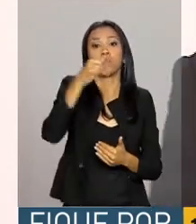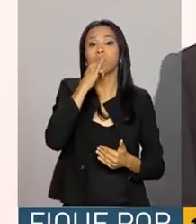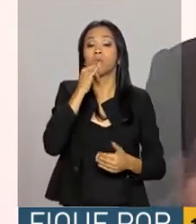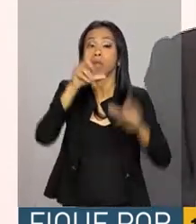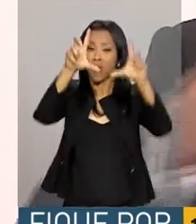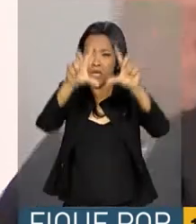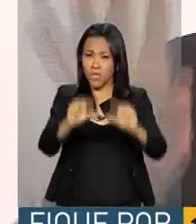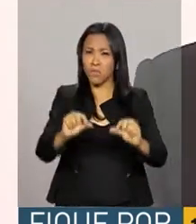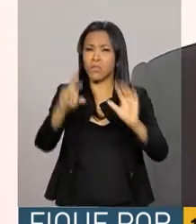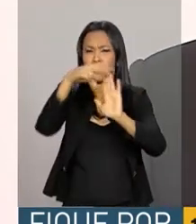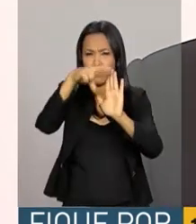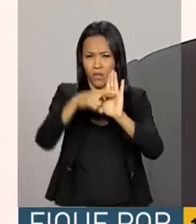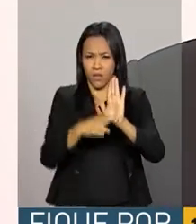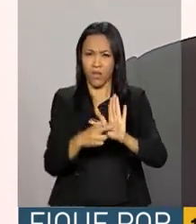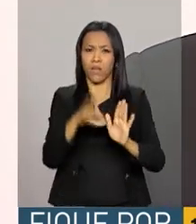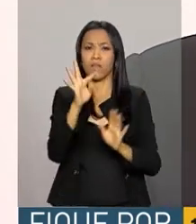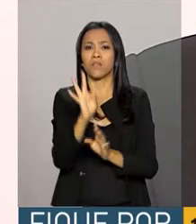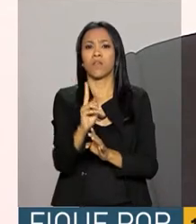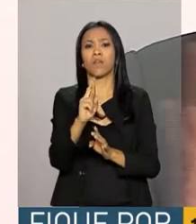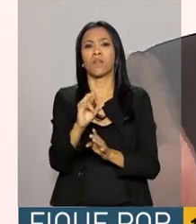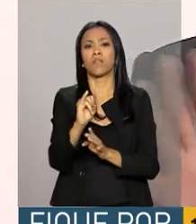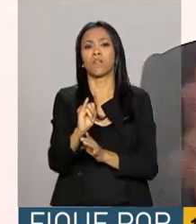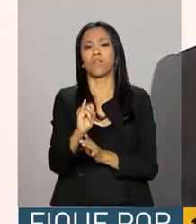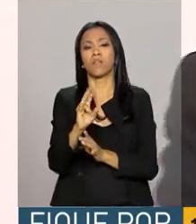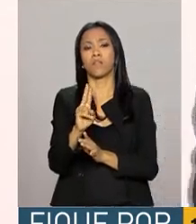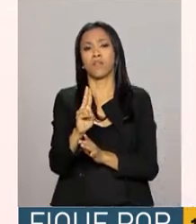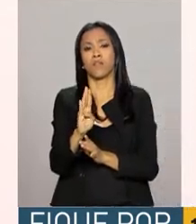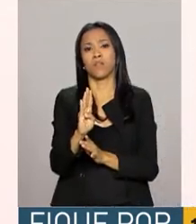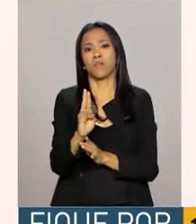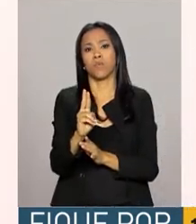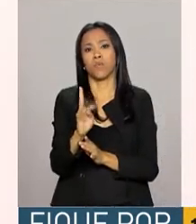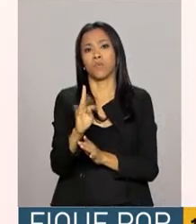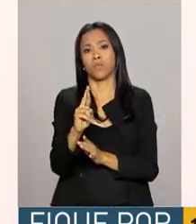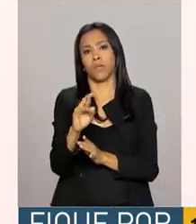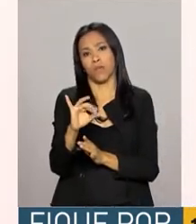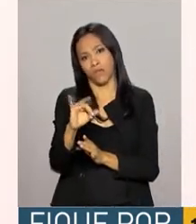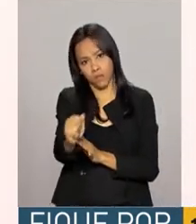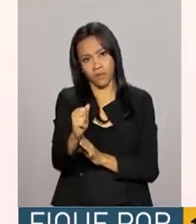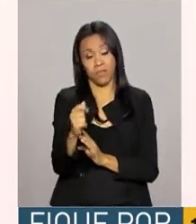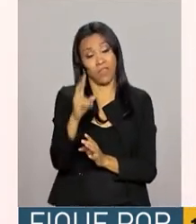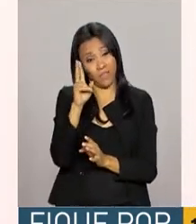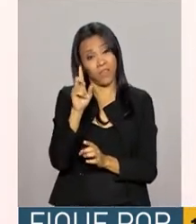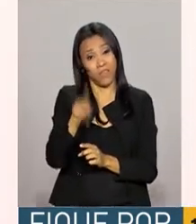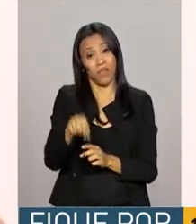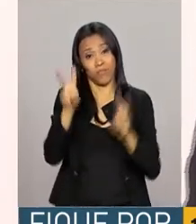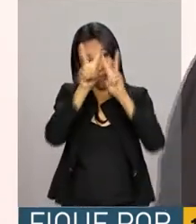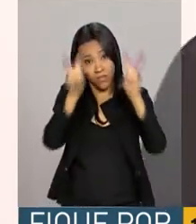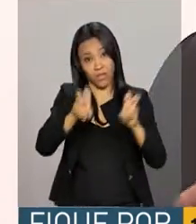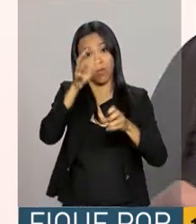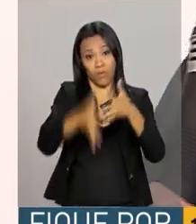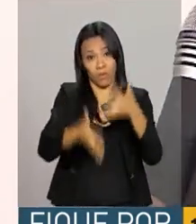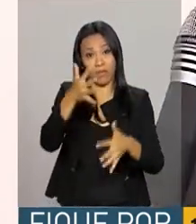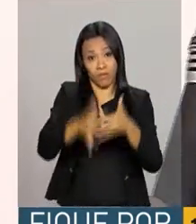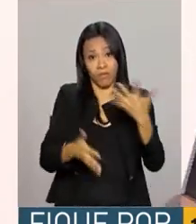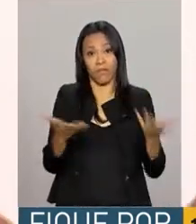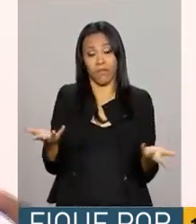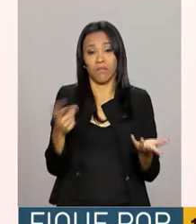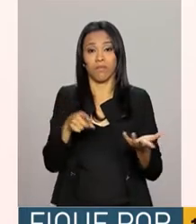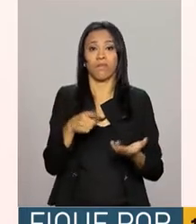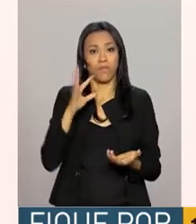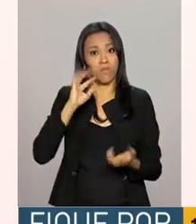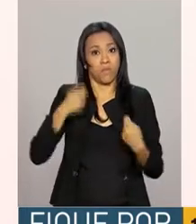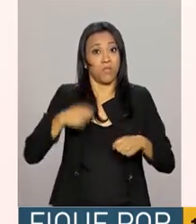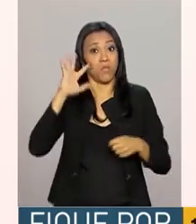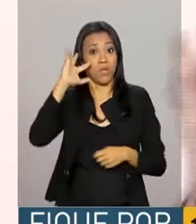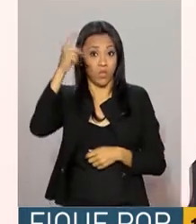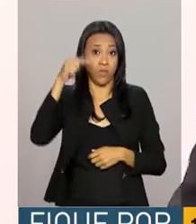está sendo examinada não é você sabe que este é um nó górdio complicadíssimo nós temos que resolver esse assunto como